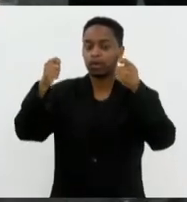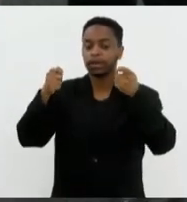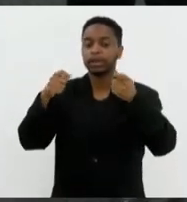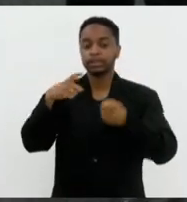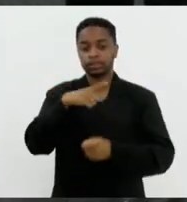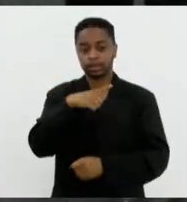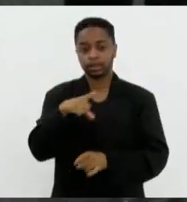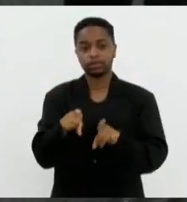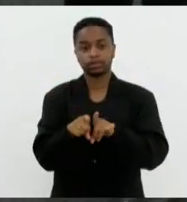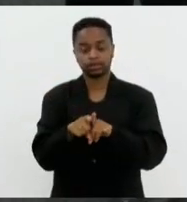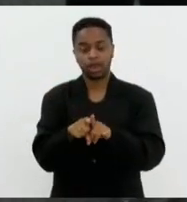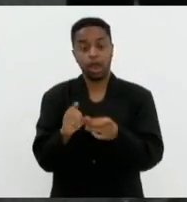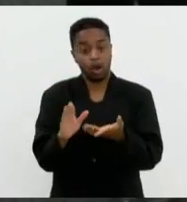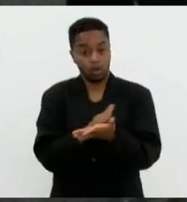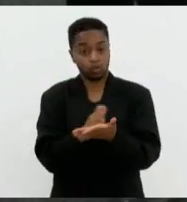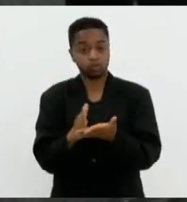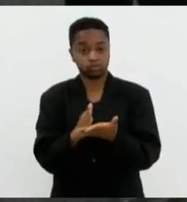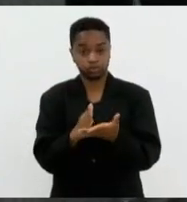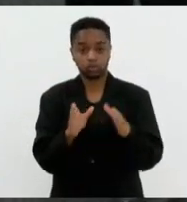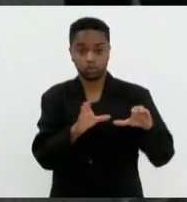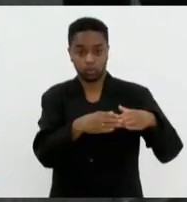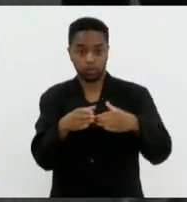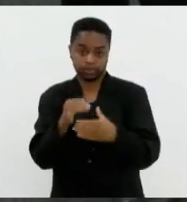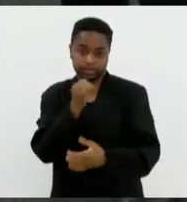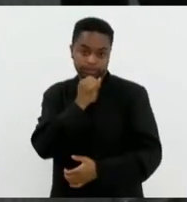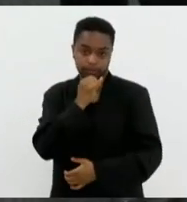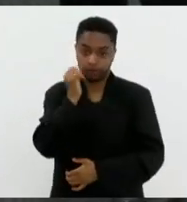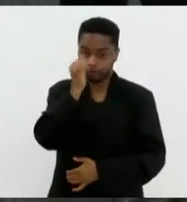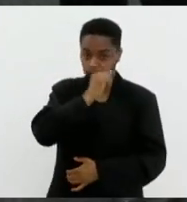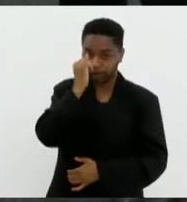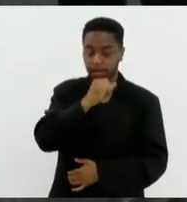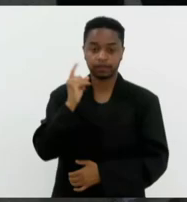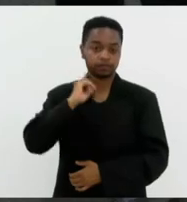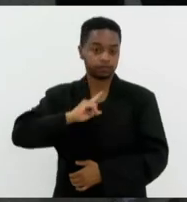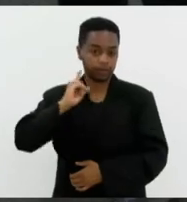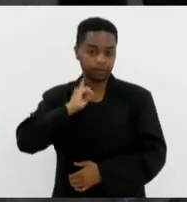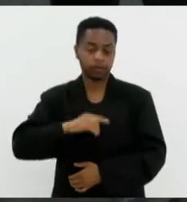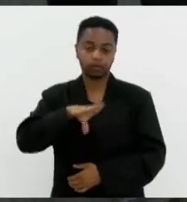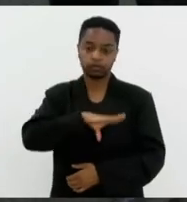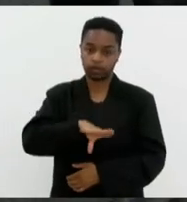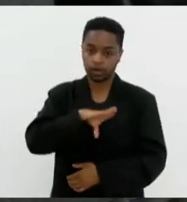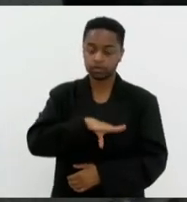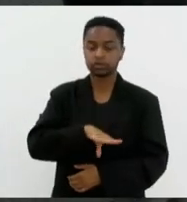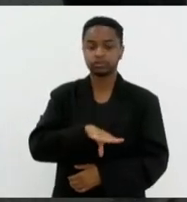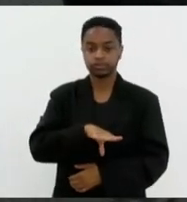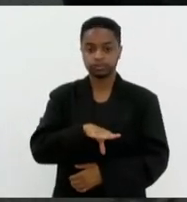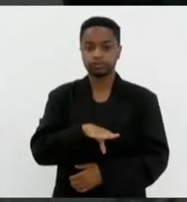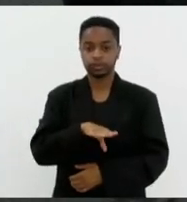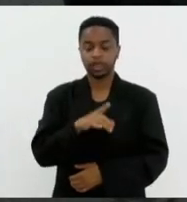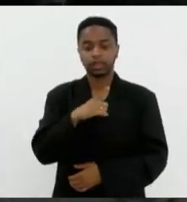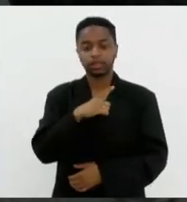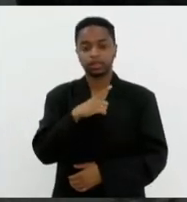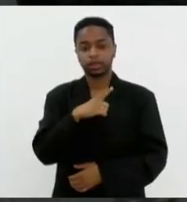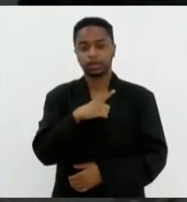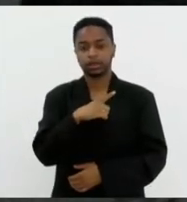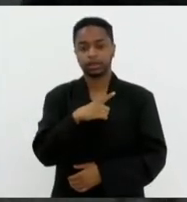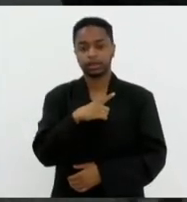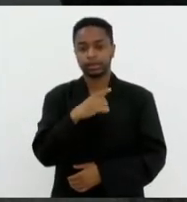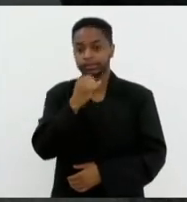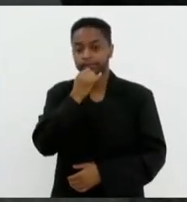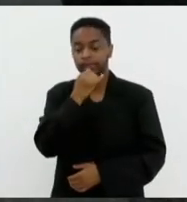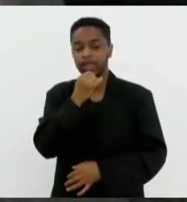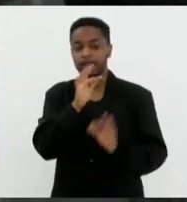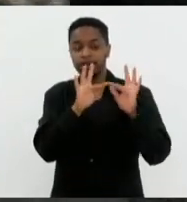tem inclusive torcidas do Fluminense, do Flamengo, do Vasco, de parentes